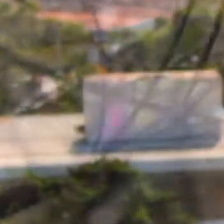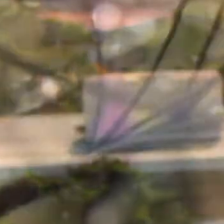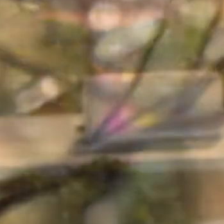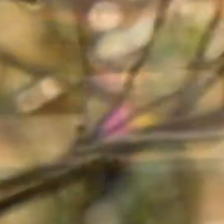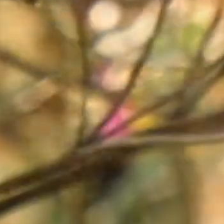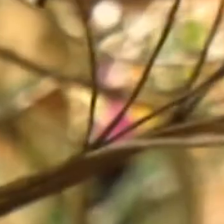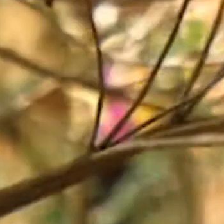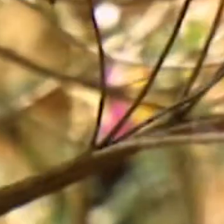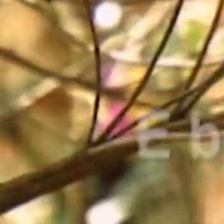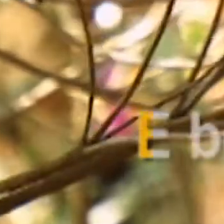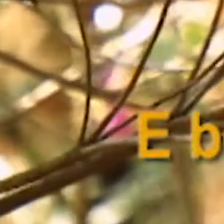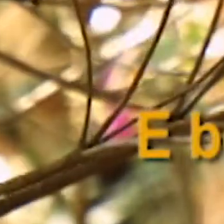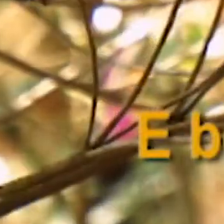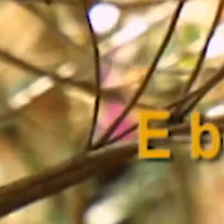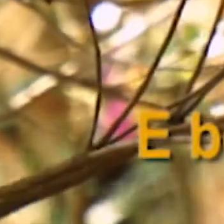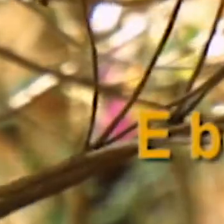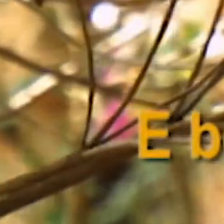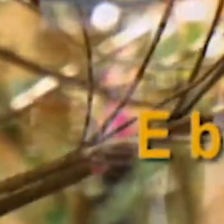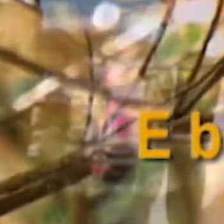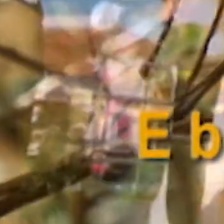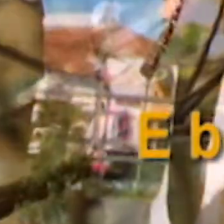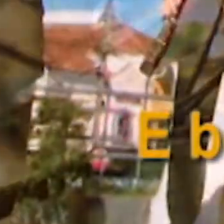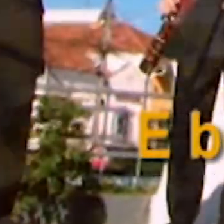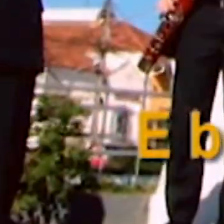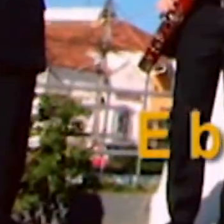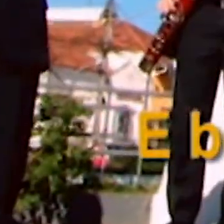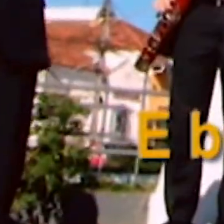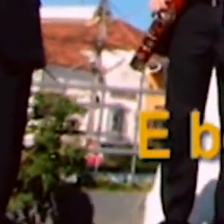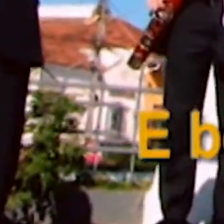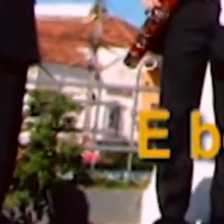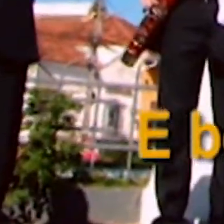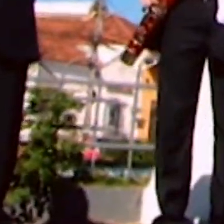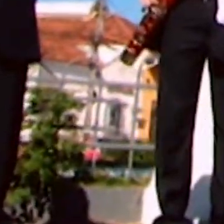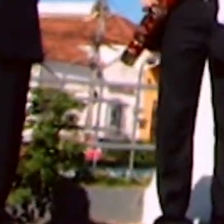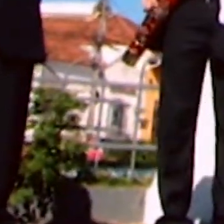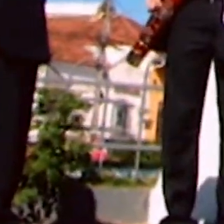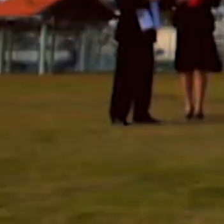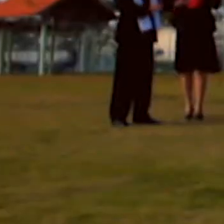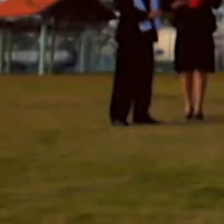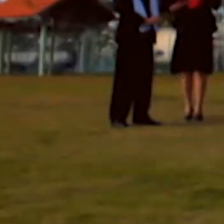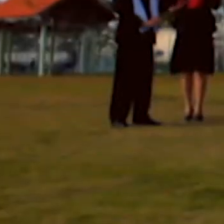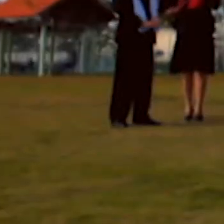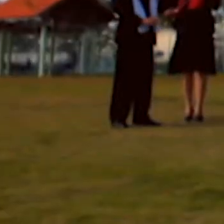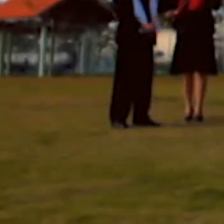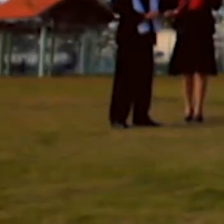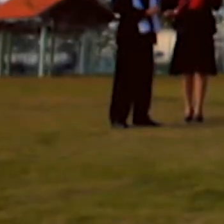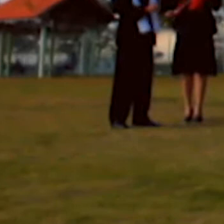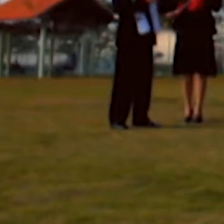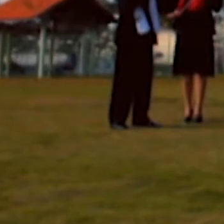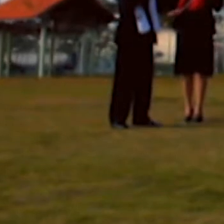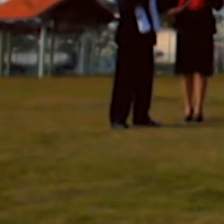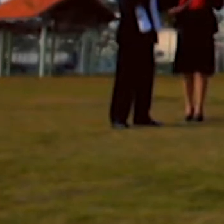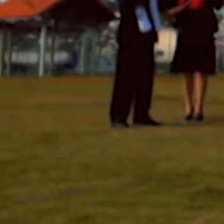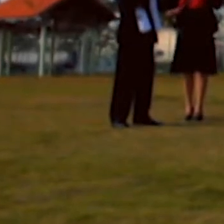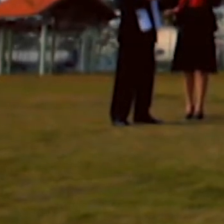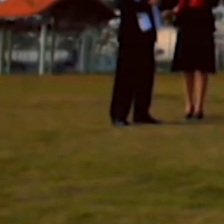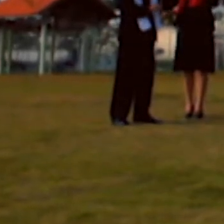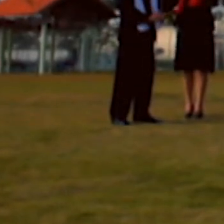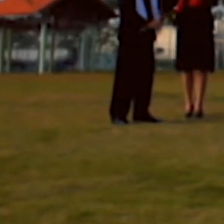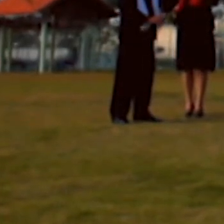Jacareí. E vencendo o futuro, não dista novamente será.